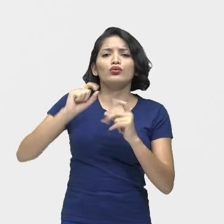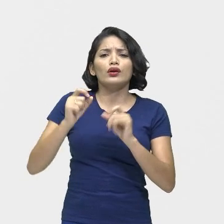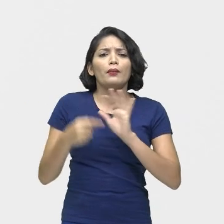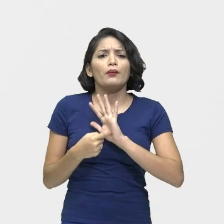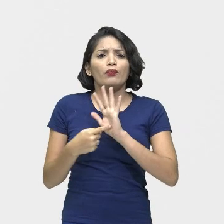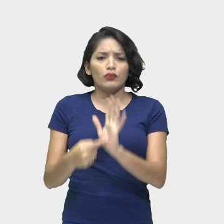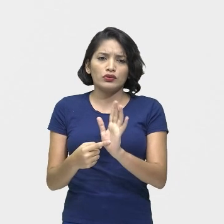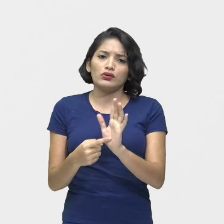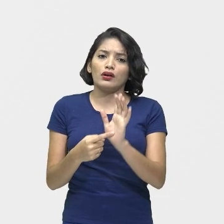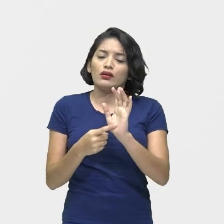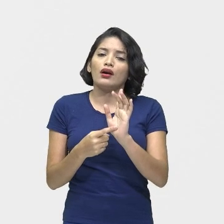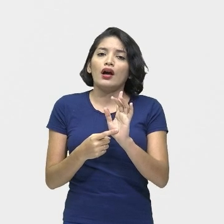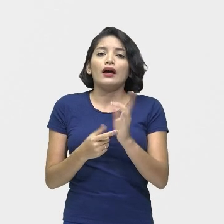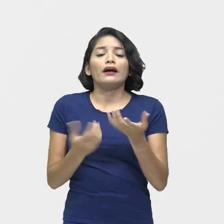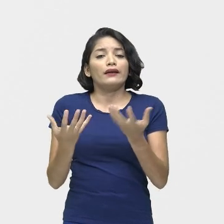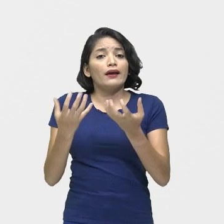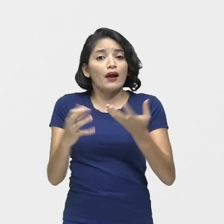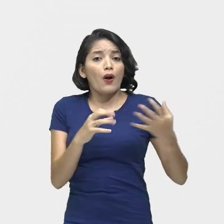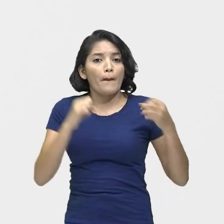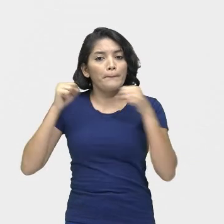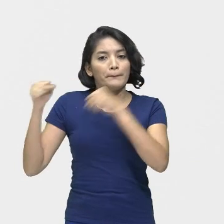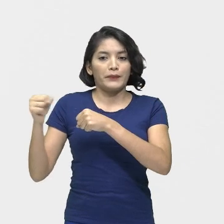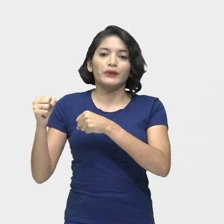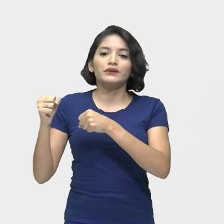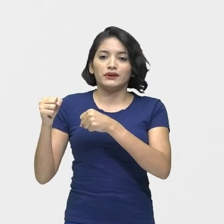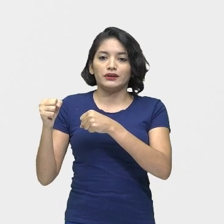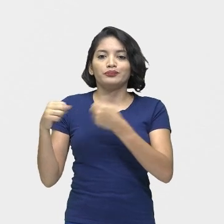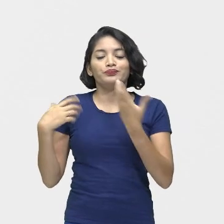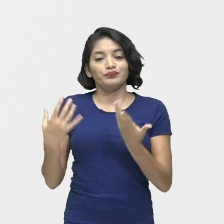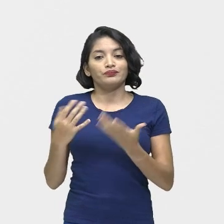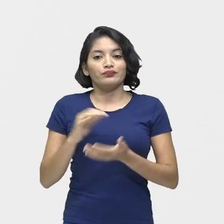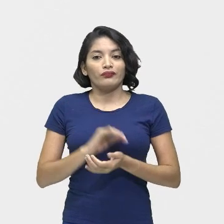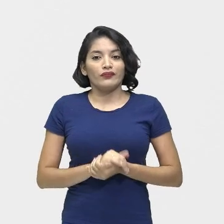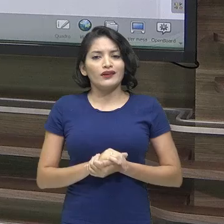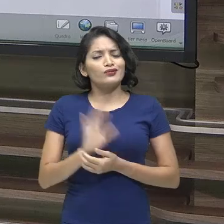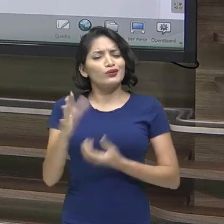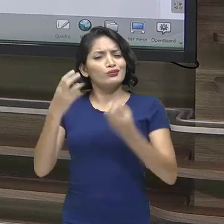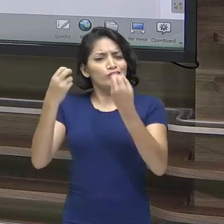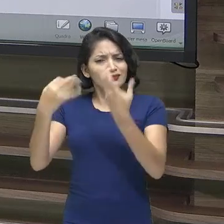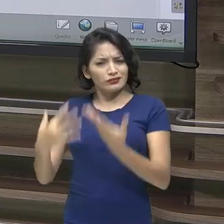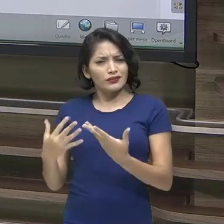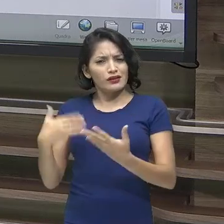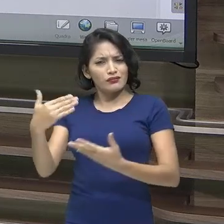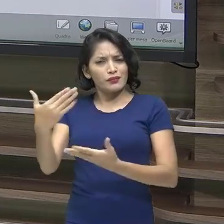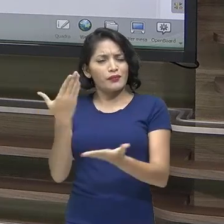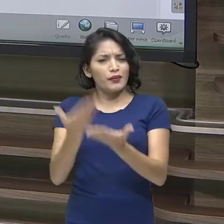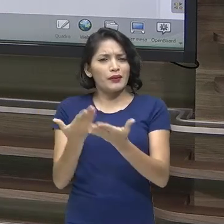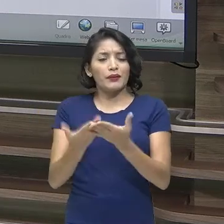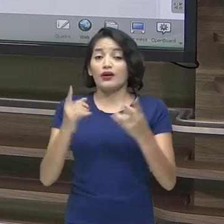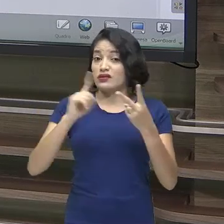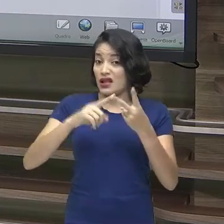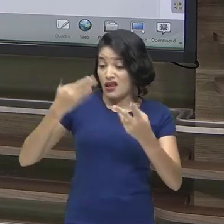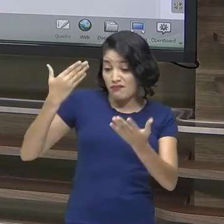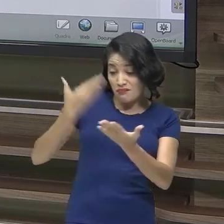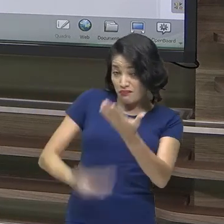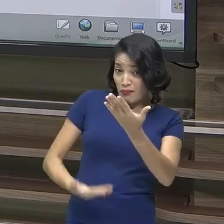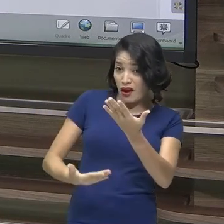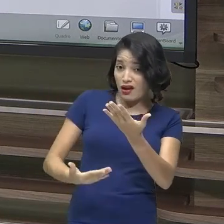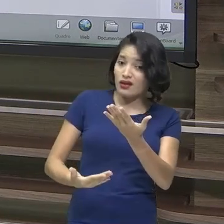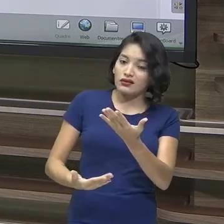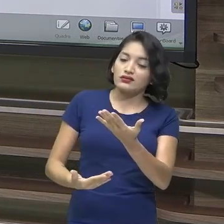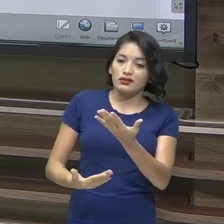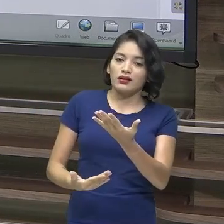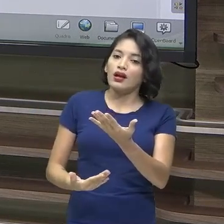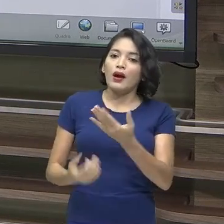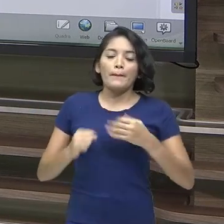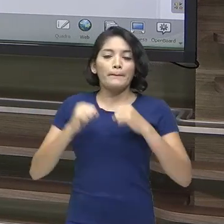luta pelo poder. Tanto prova que eu disse a vocês durante a aula que, quando Trotsky perde aí essa